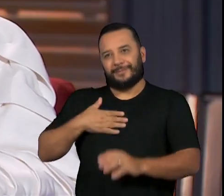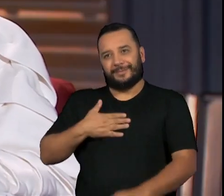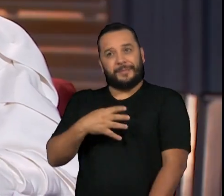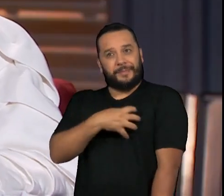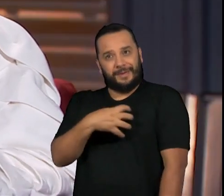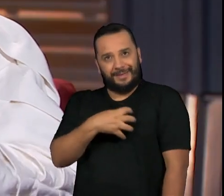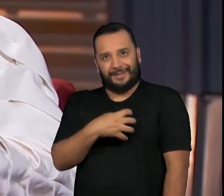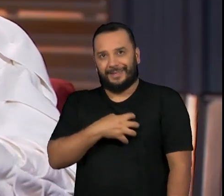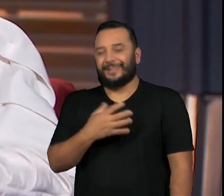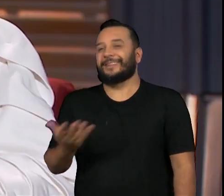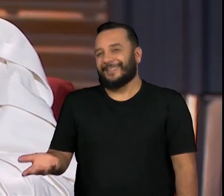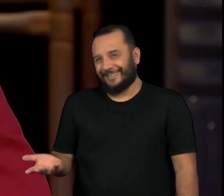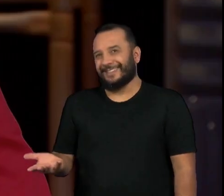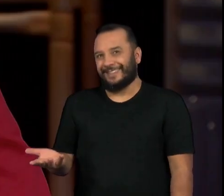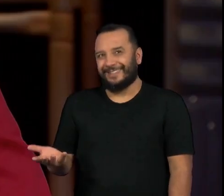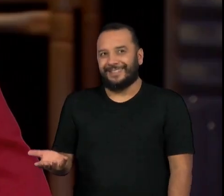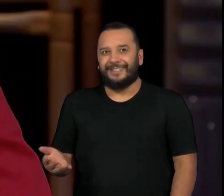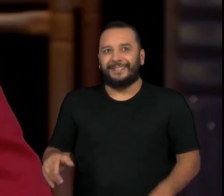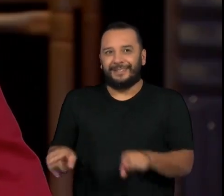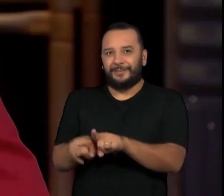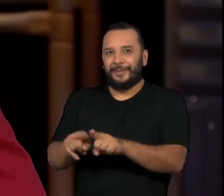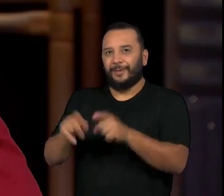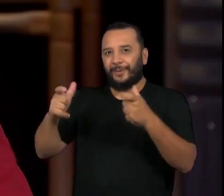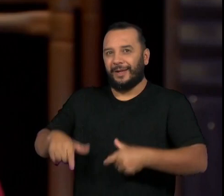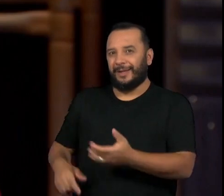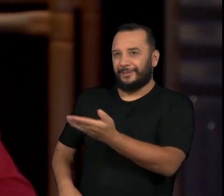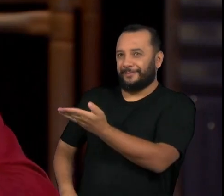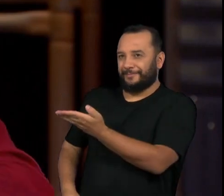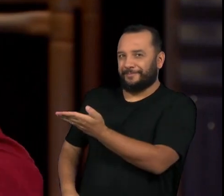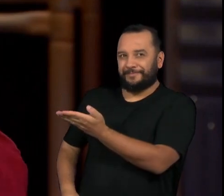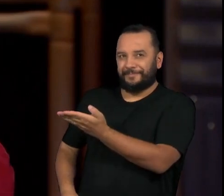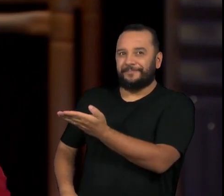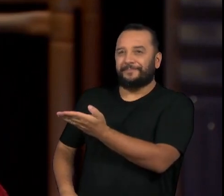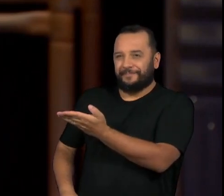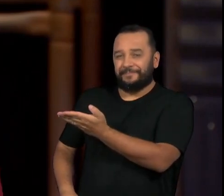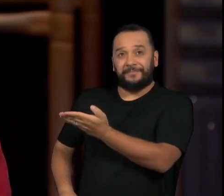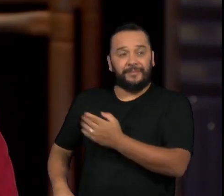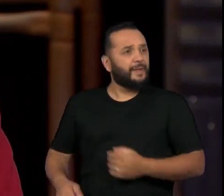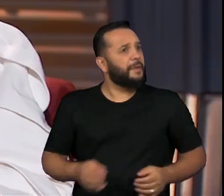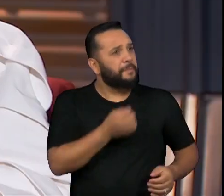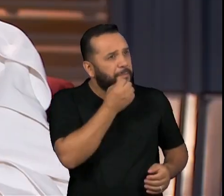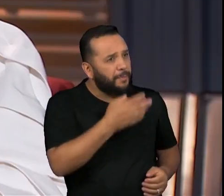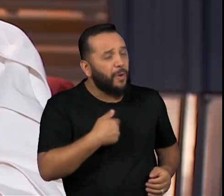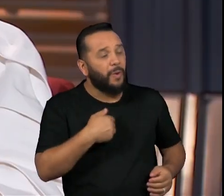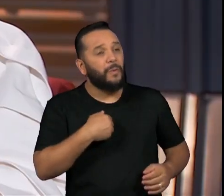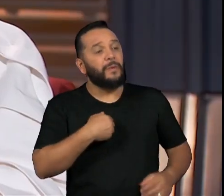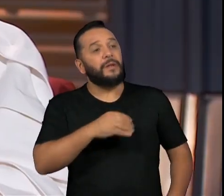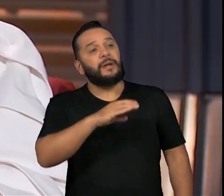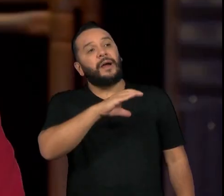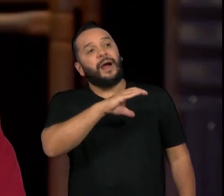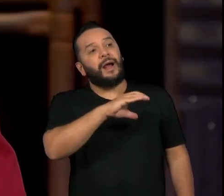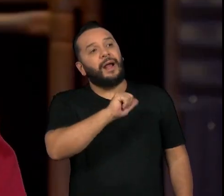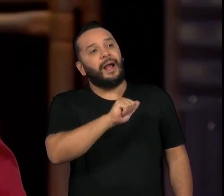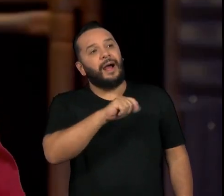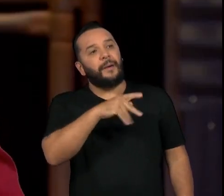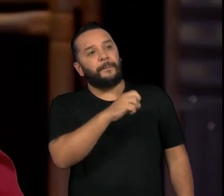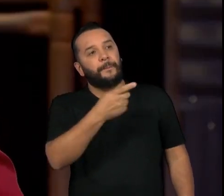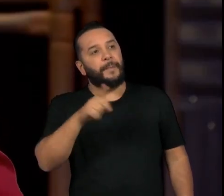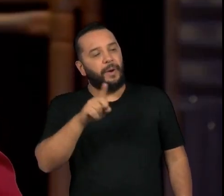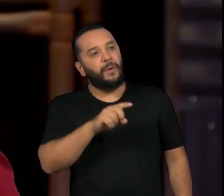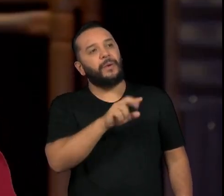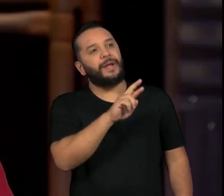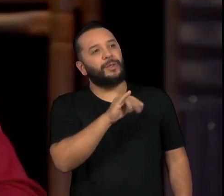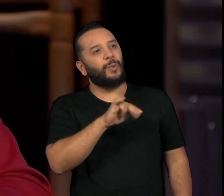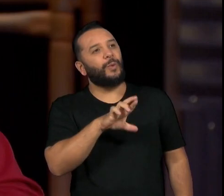Maria da Purificação, Eita, com o Recôncavo Baiano. Que Então, encontro é esse, hein? encontros Capão diversos. Redondo com o Santa Maria da